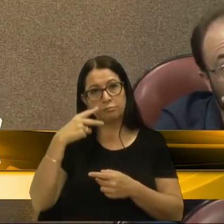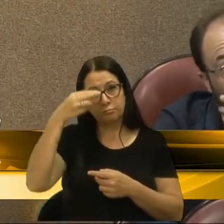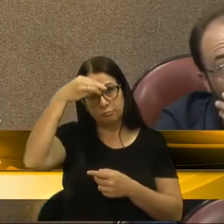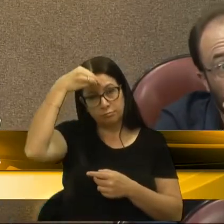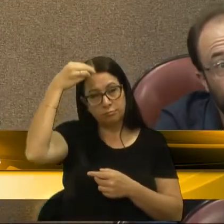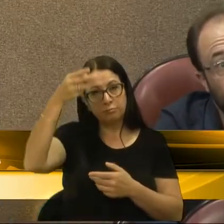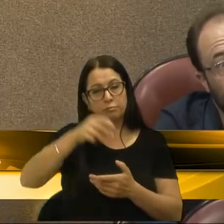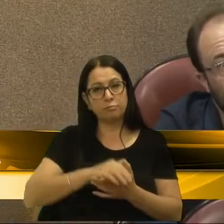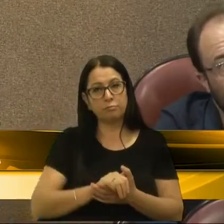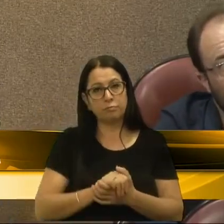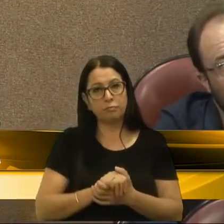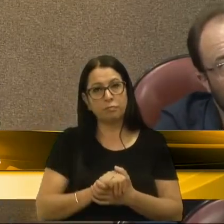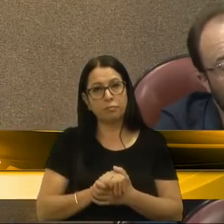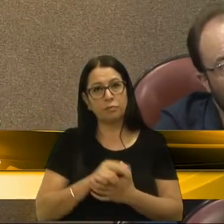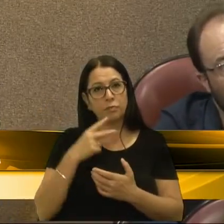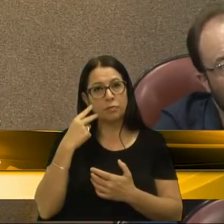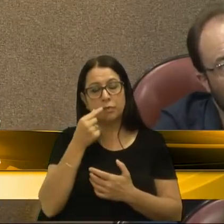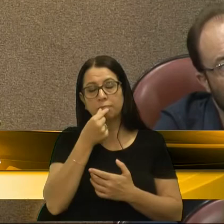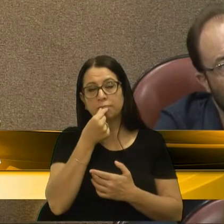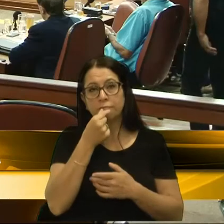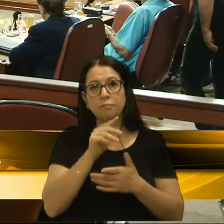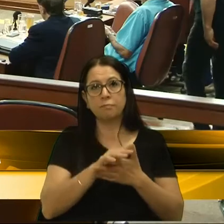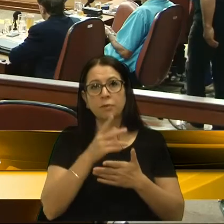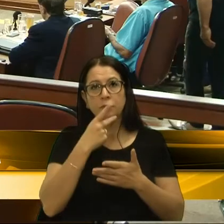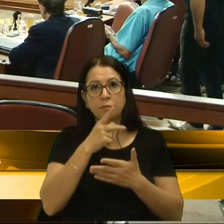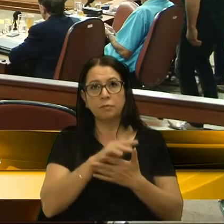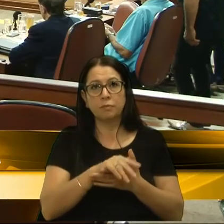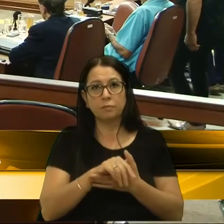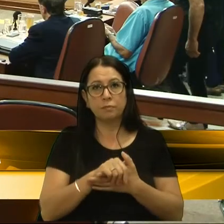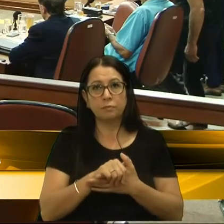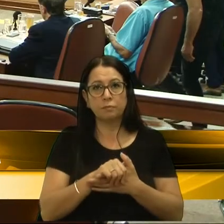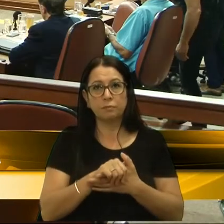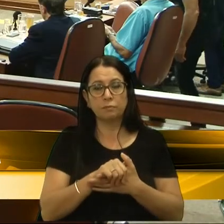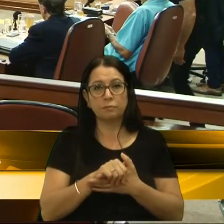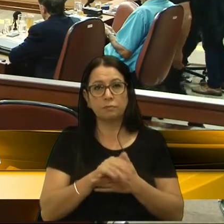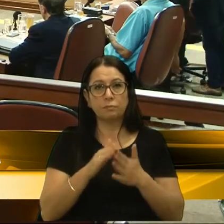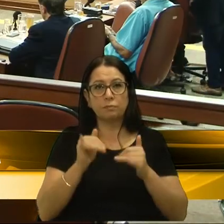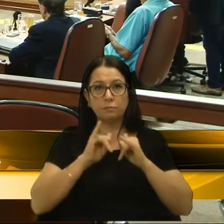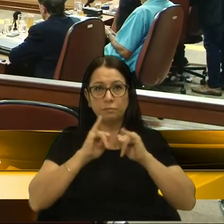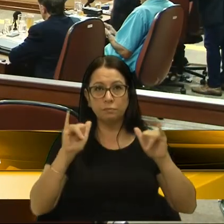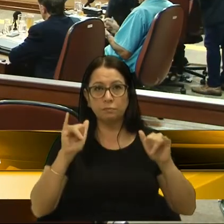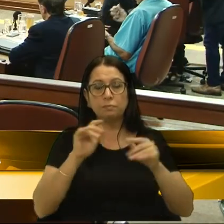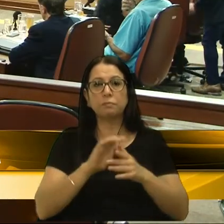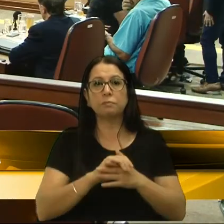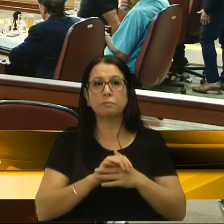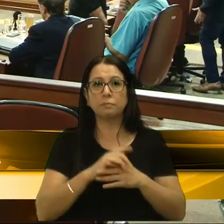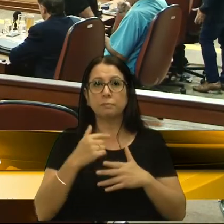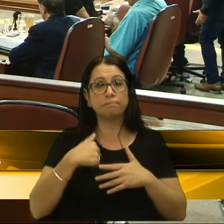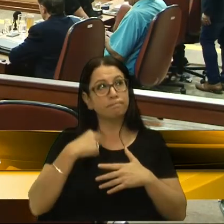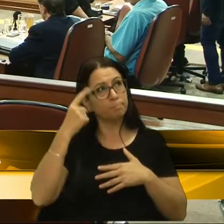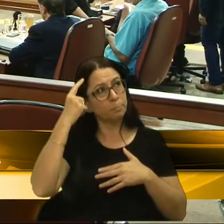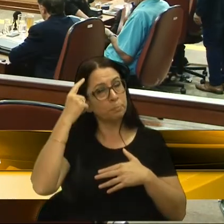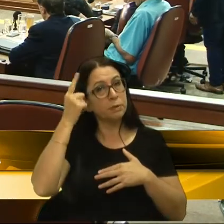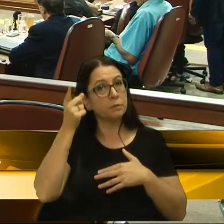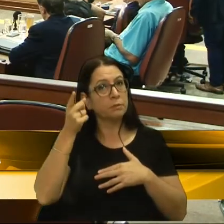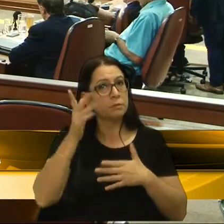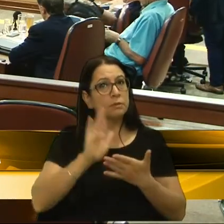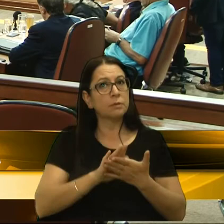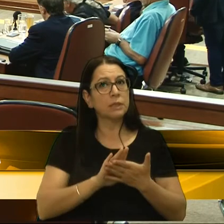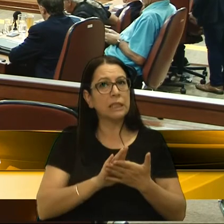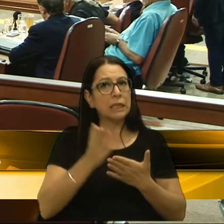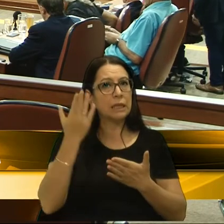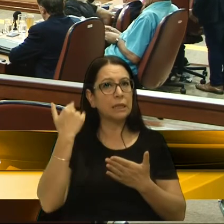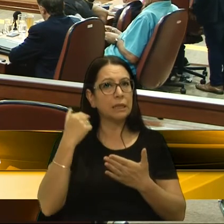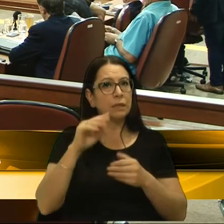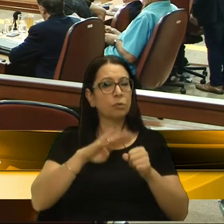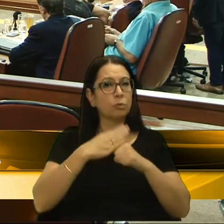Kiko. Vereador Beltrão, quando eu vi esse seu pedido de informações, me veio na cabeça que lá no